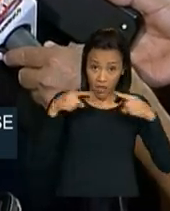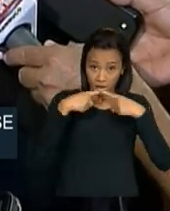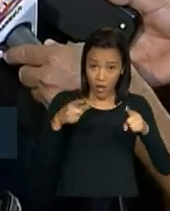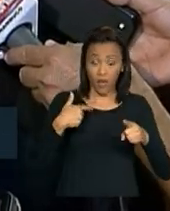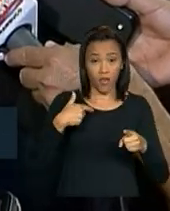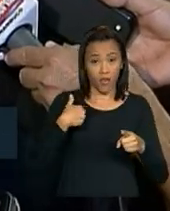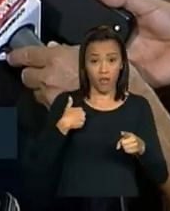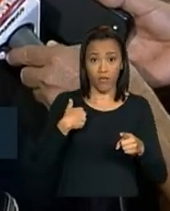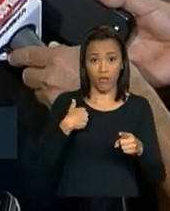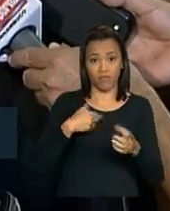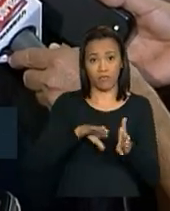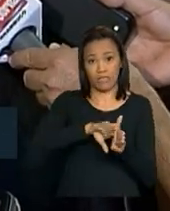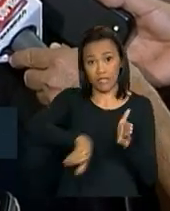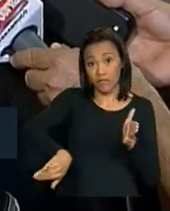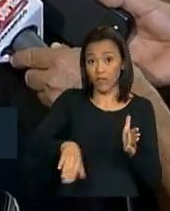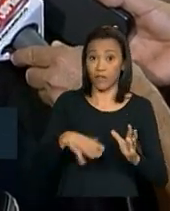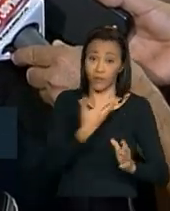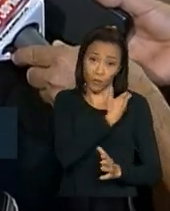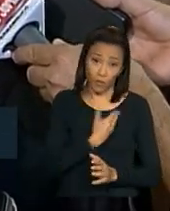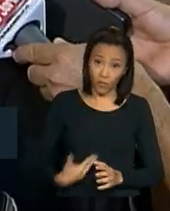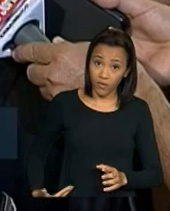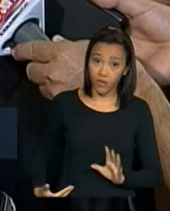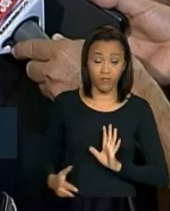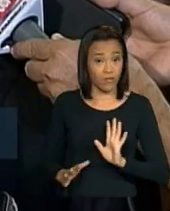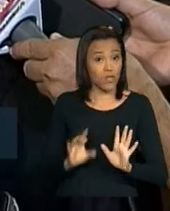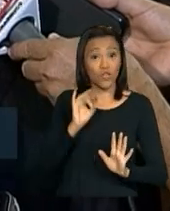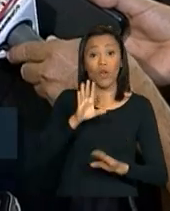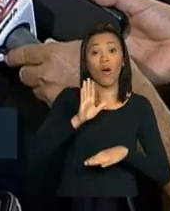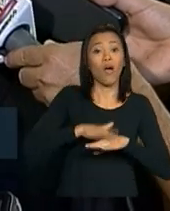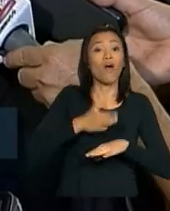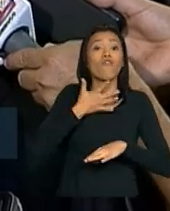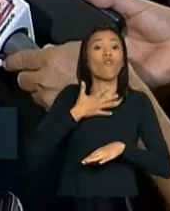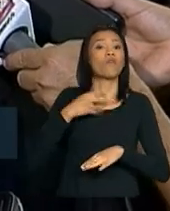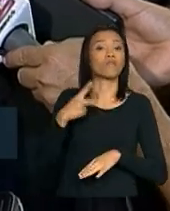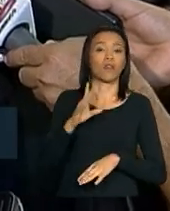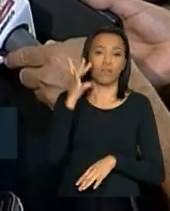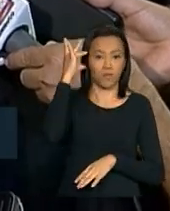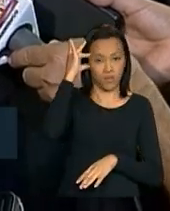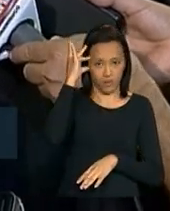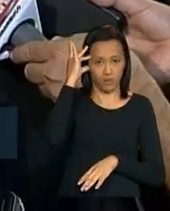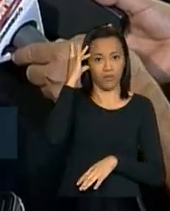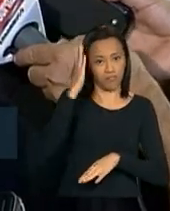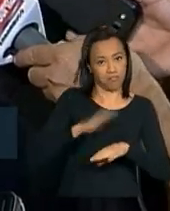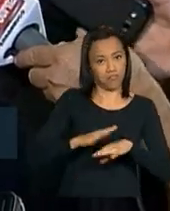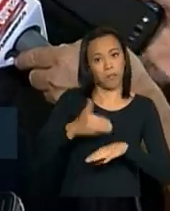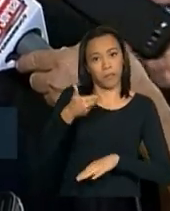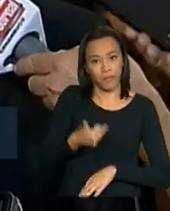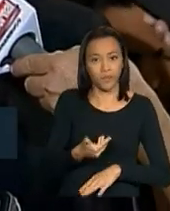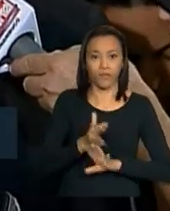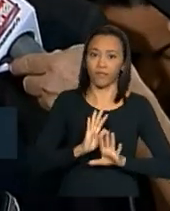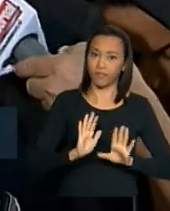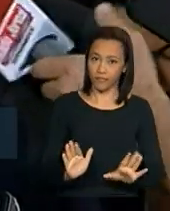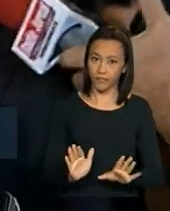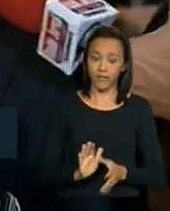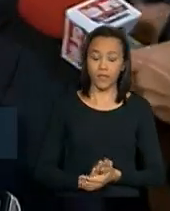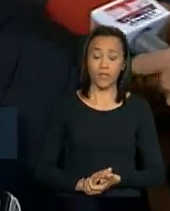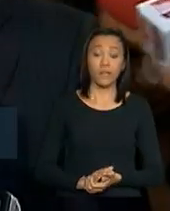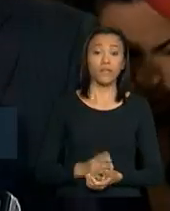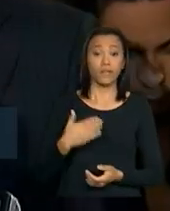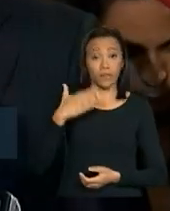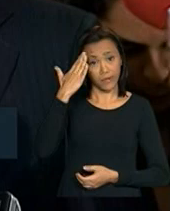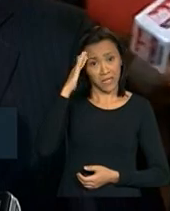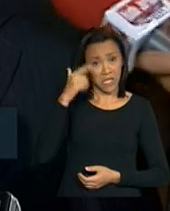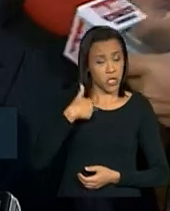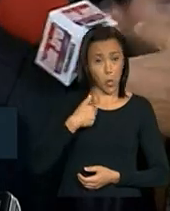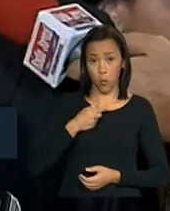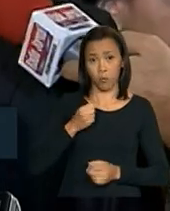governo de outra maneira, a não ser pela vontade da presidenta, né? Que entender que eu não